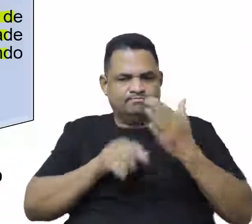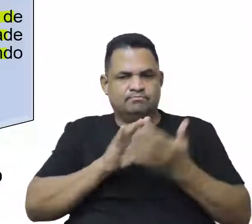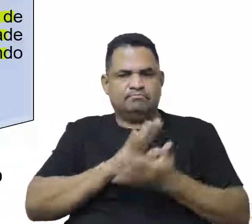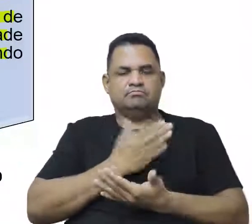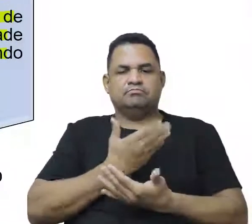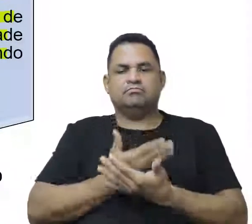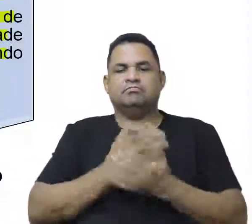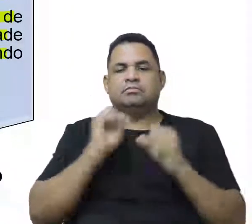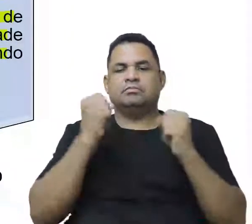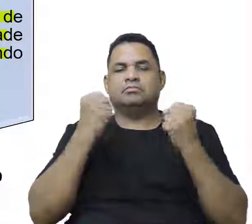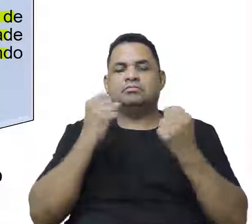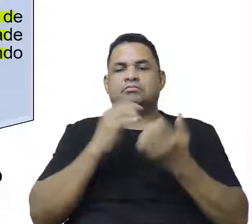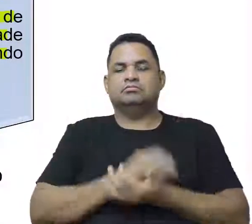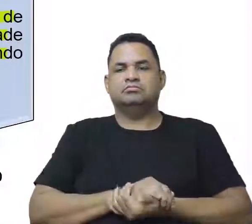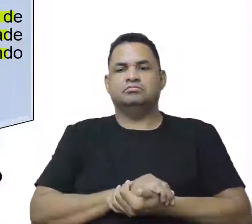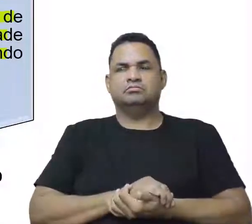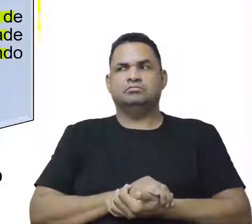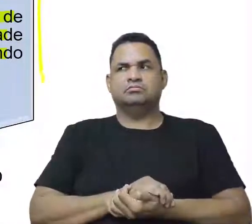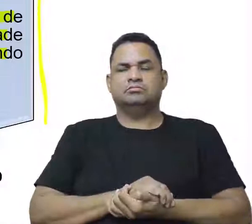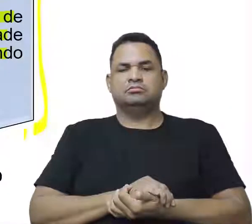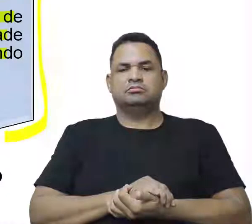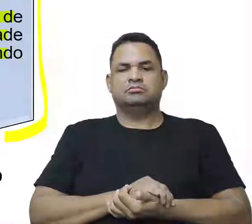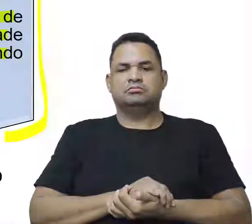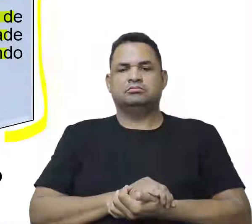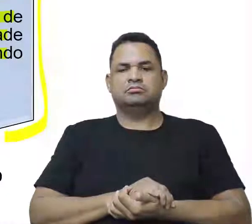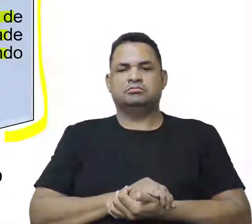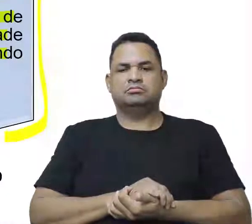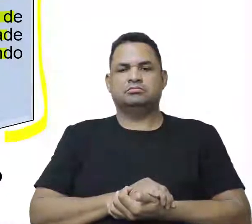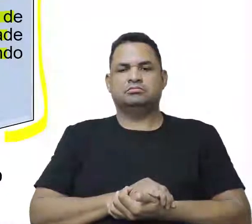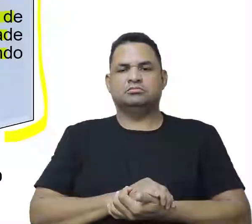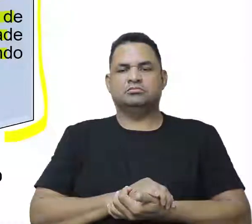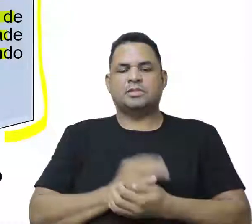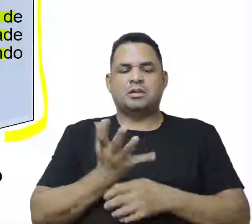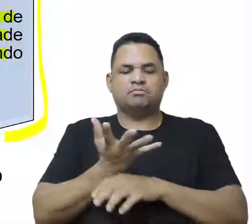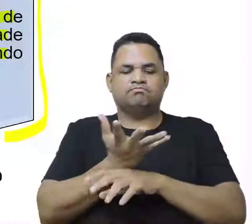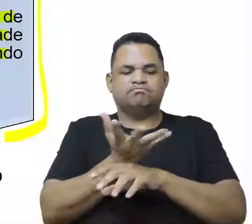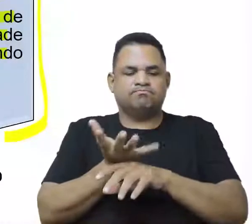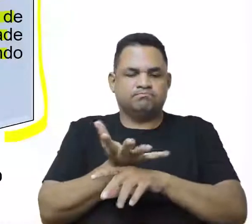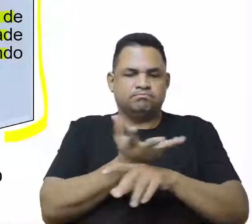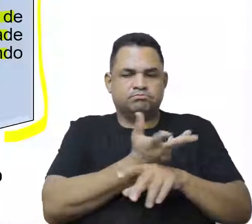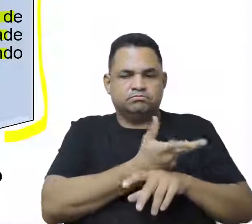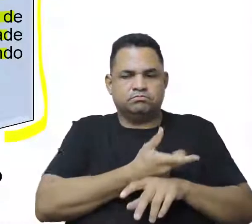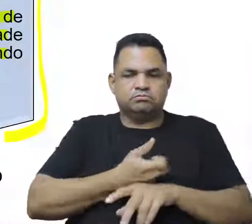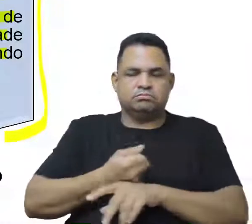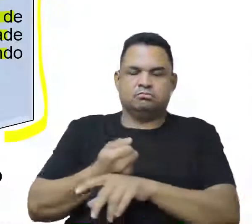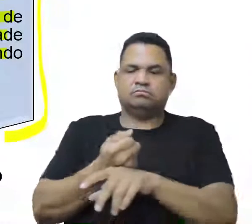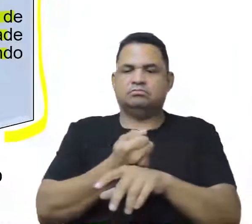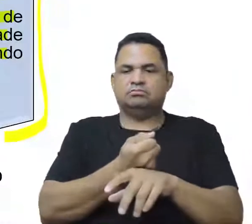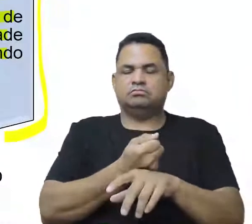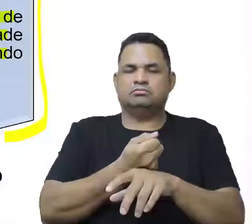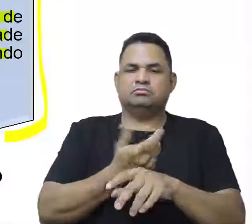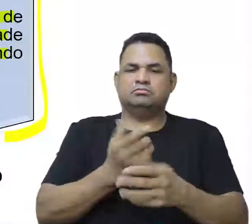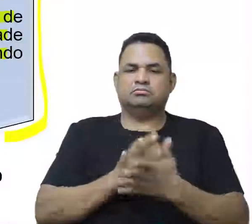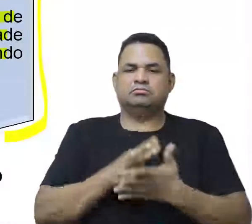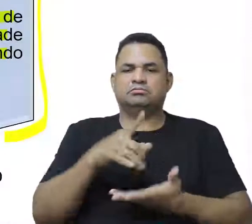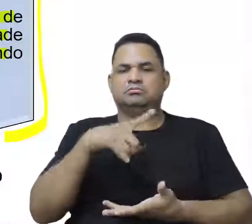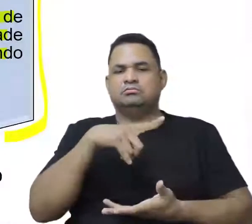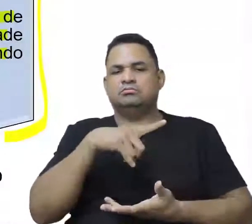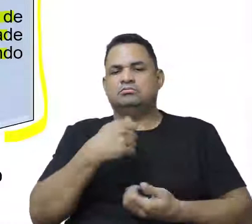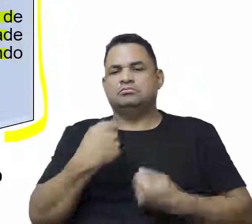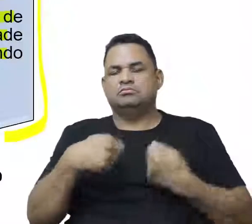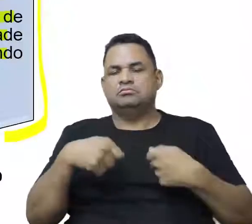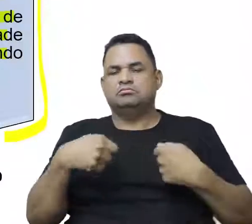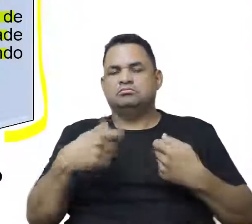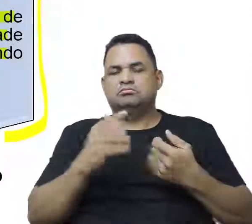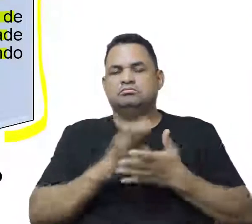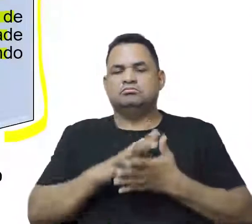área de educação física. Essas questões aqui, elas são as interdisciplinar. Então, é Isso. aquela questão que cai lá, que você não precisa